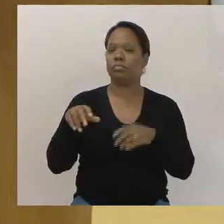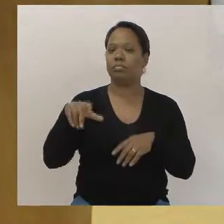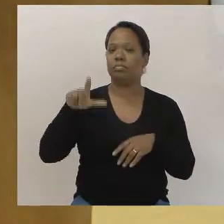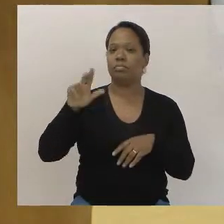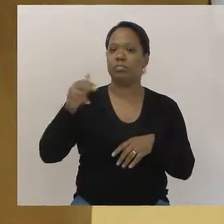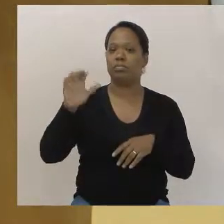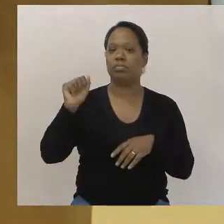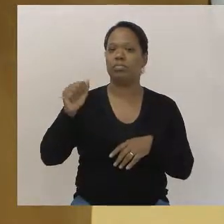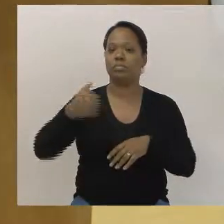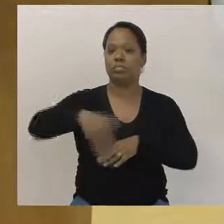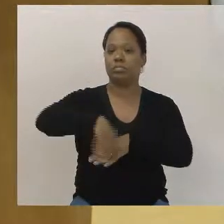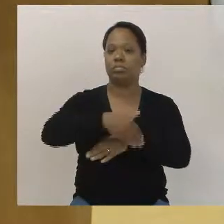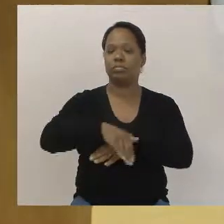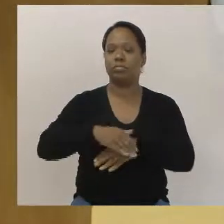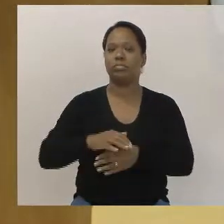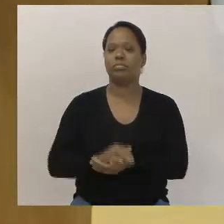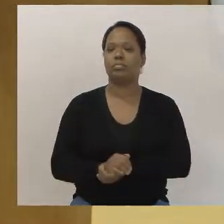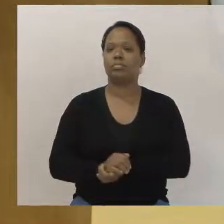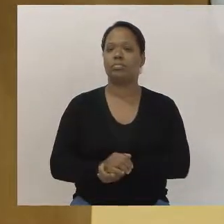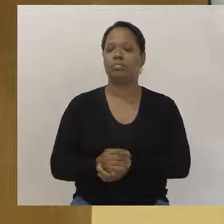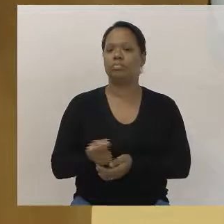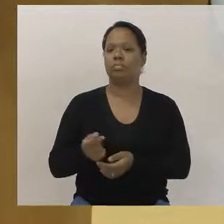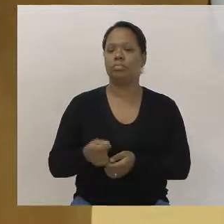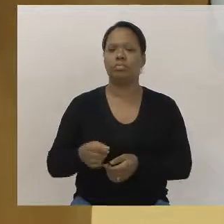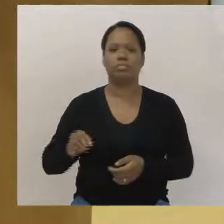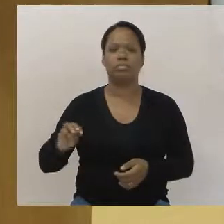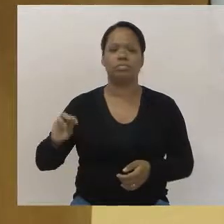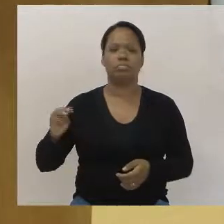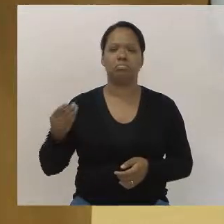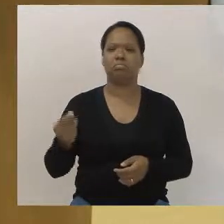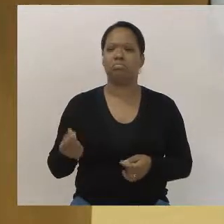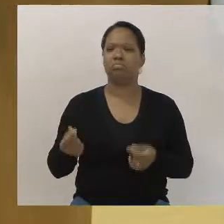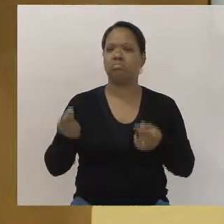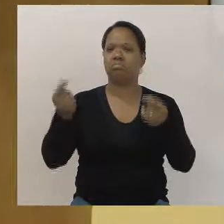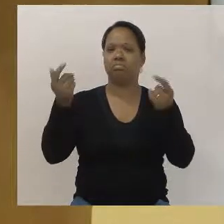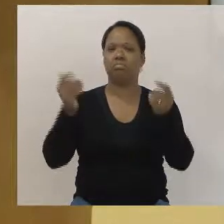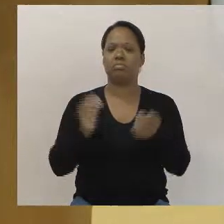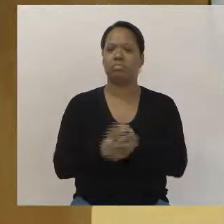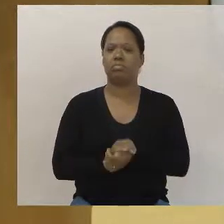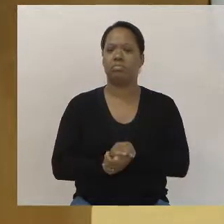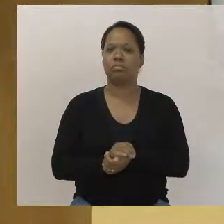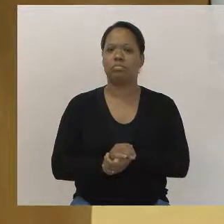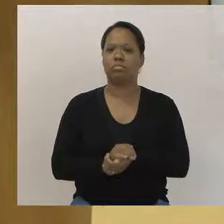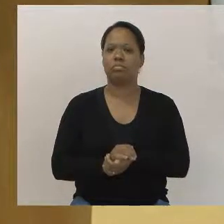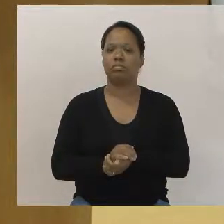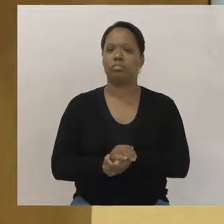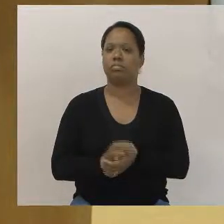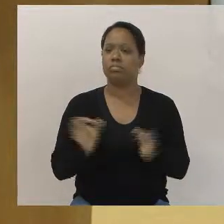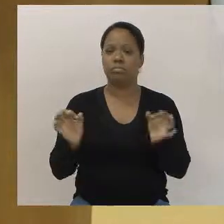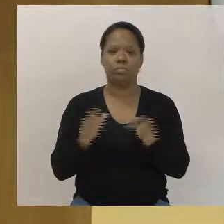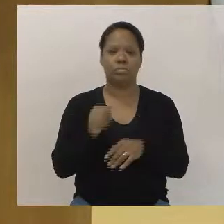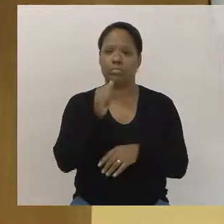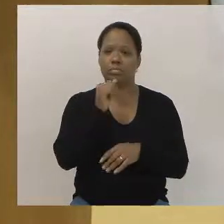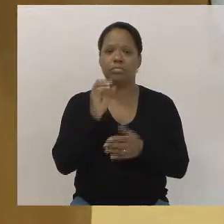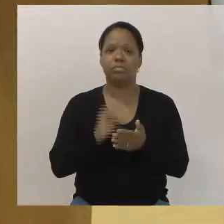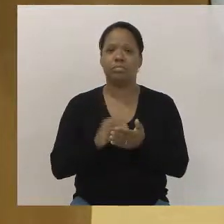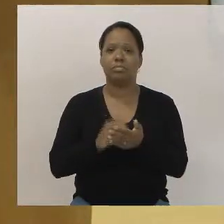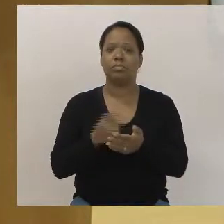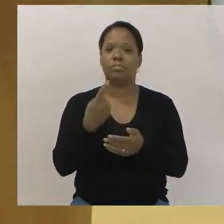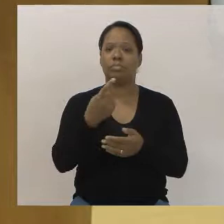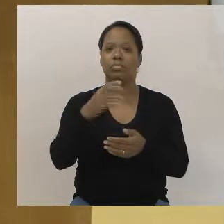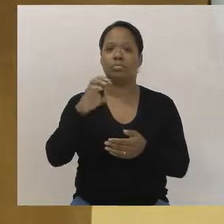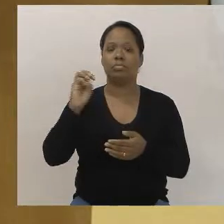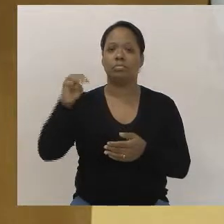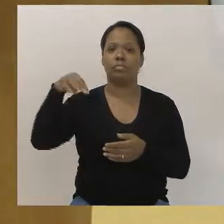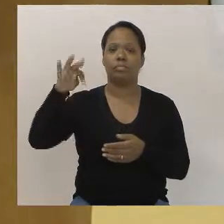avenidas que se gastou milhões e não terminou a 14 metros para terminar o asfalto de